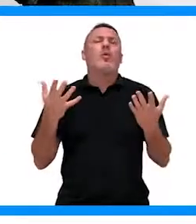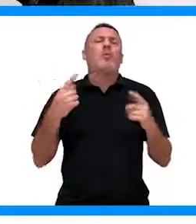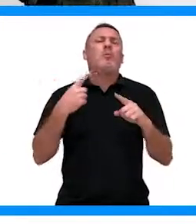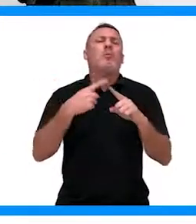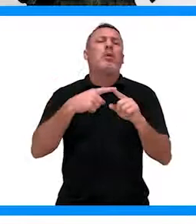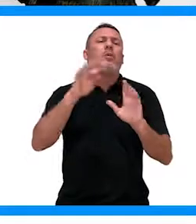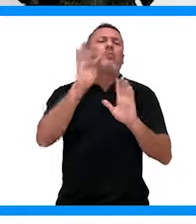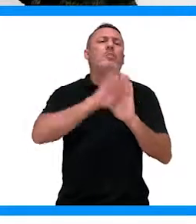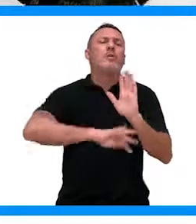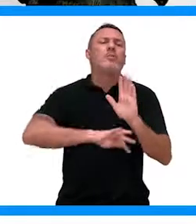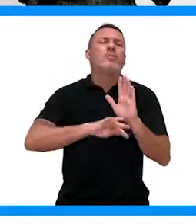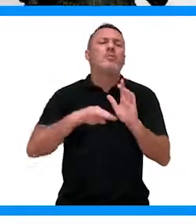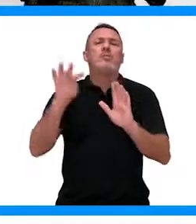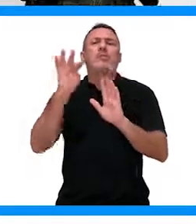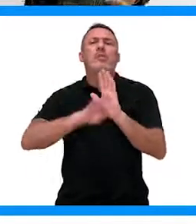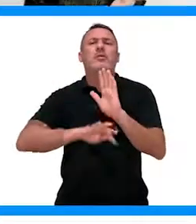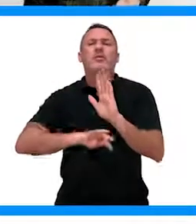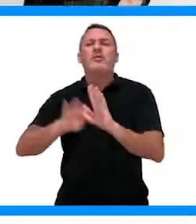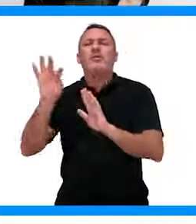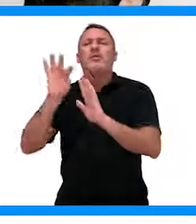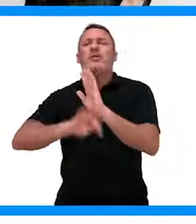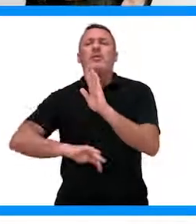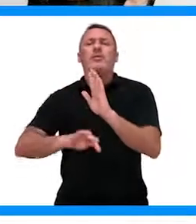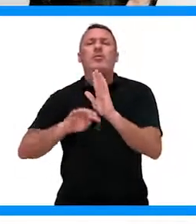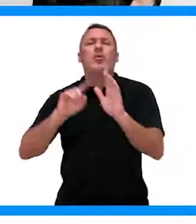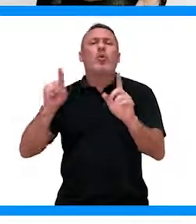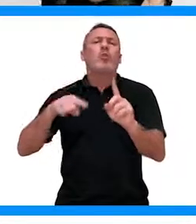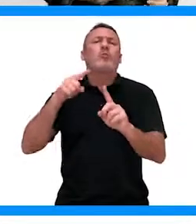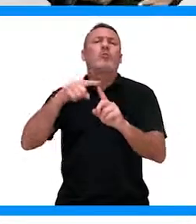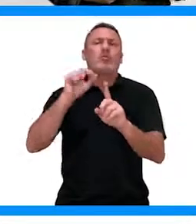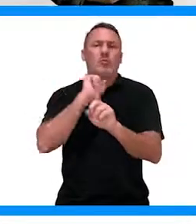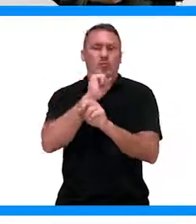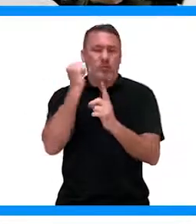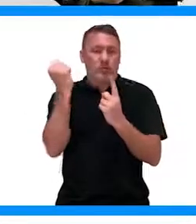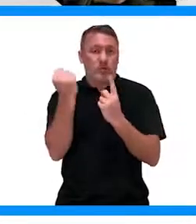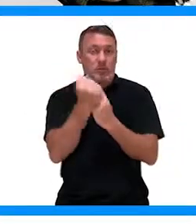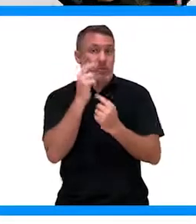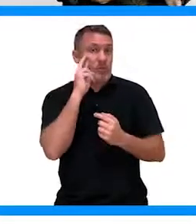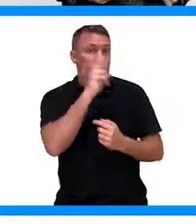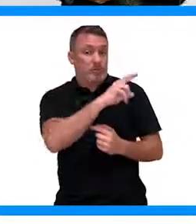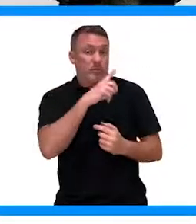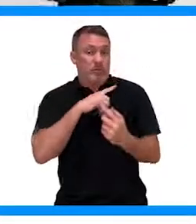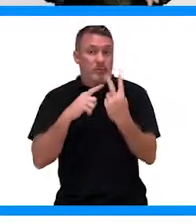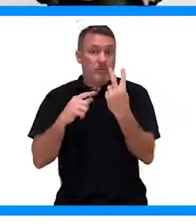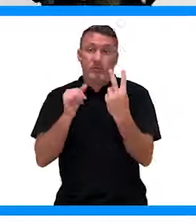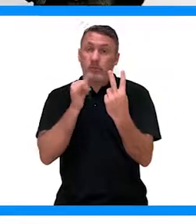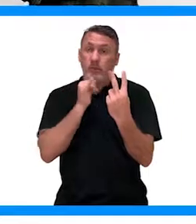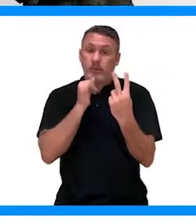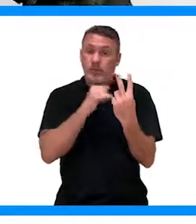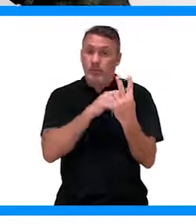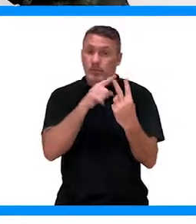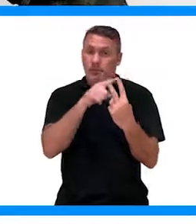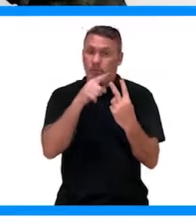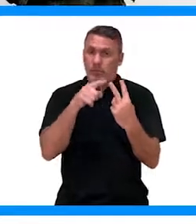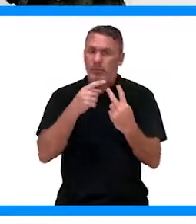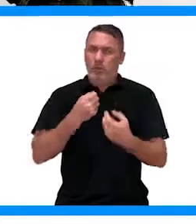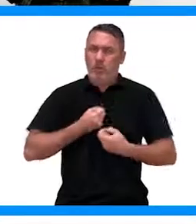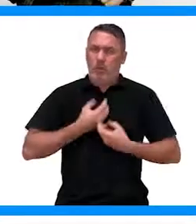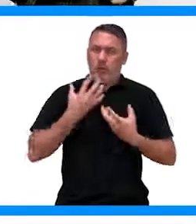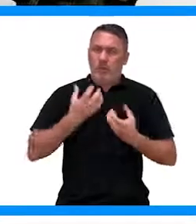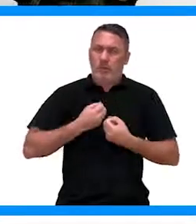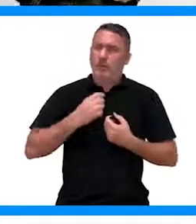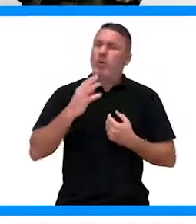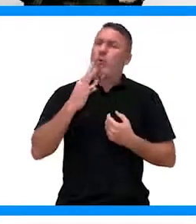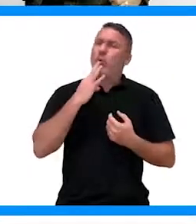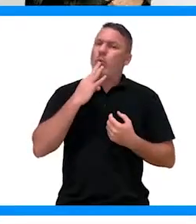textuais, qual a função de cada texto na sociedade. A gente tem aqui dois exemplos de textos. Temos uma poesia